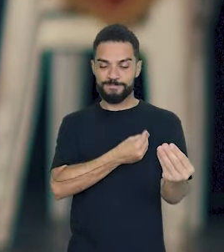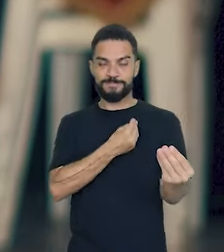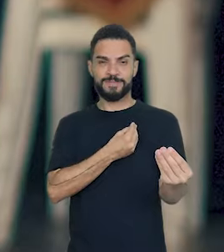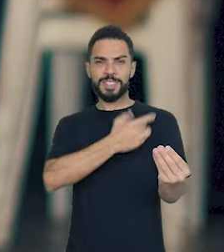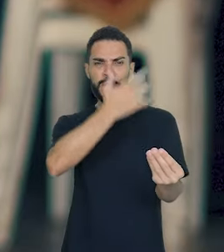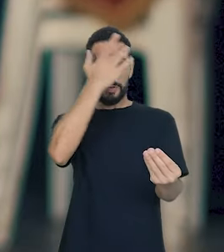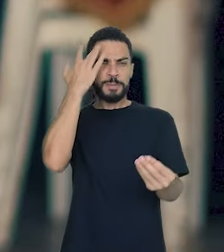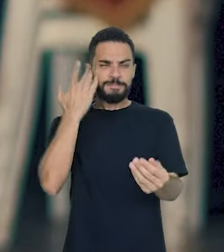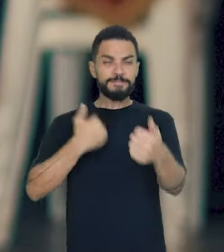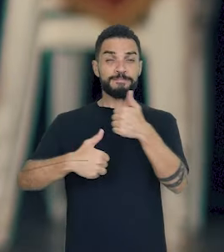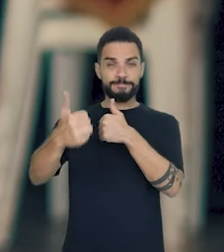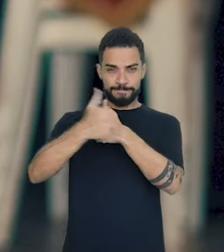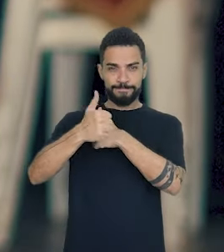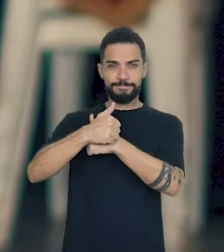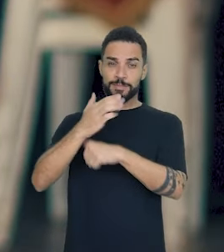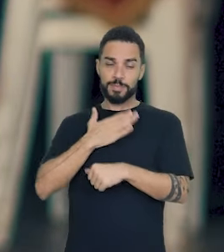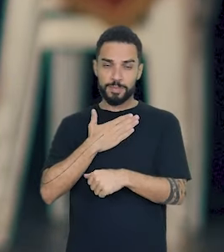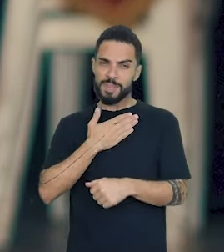mais próximas,